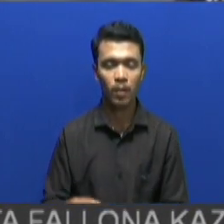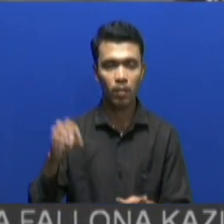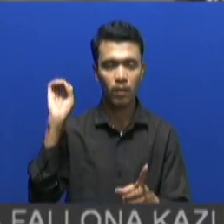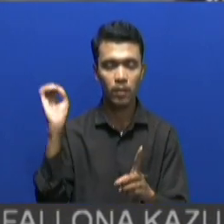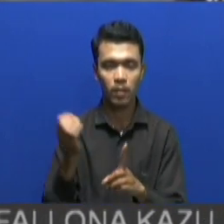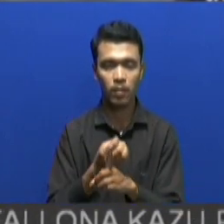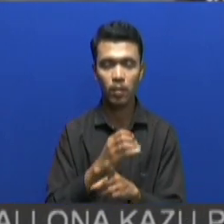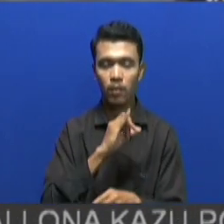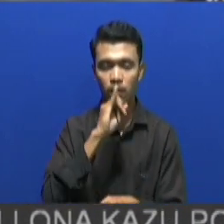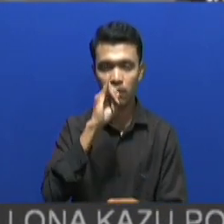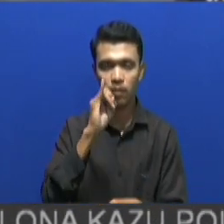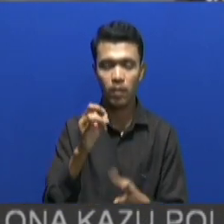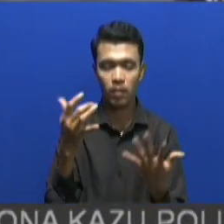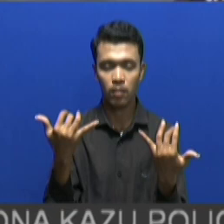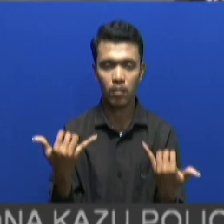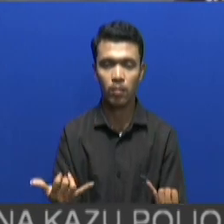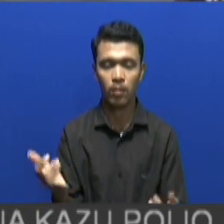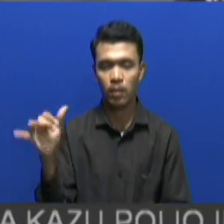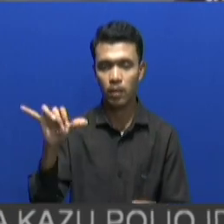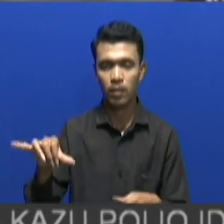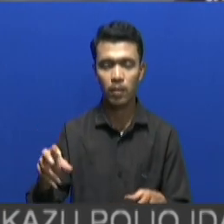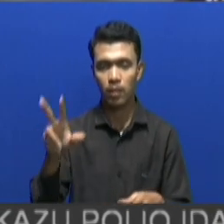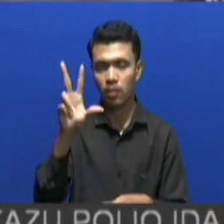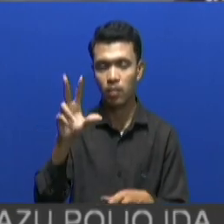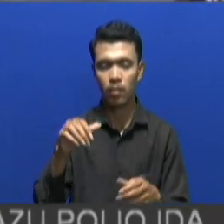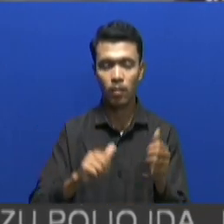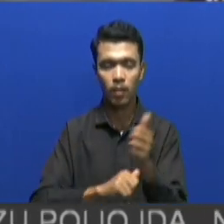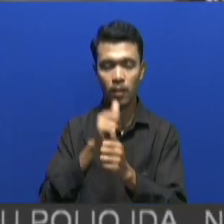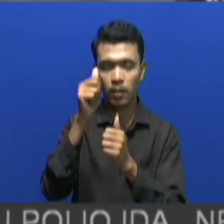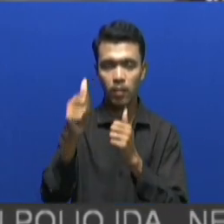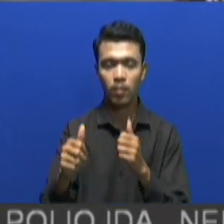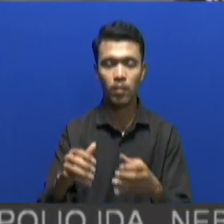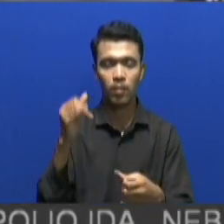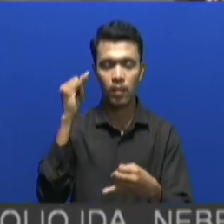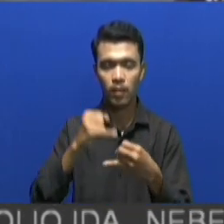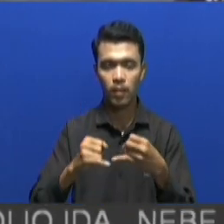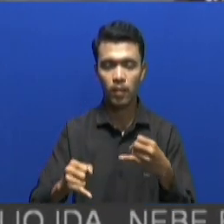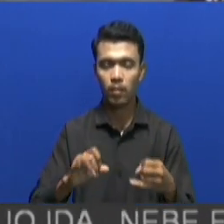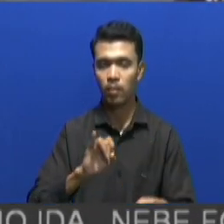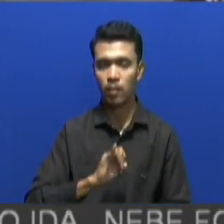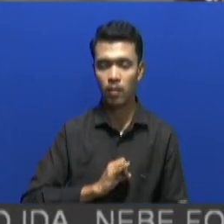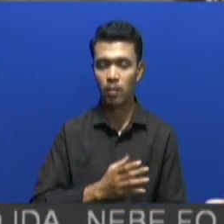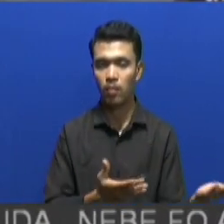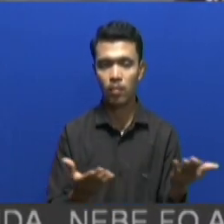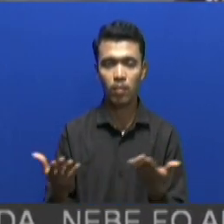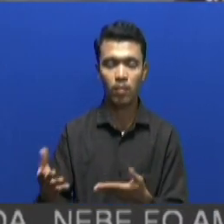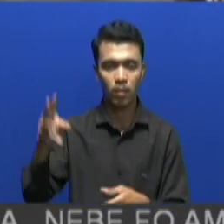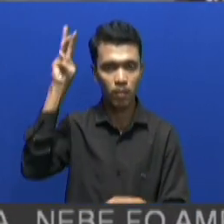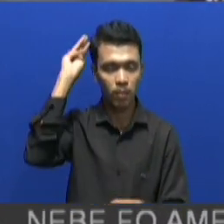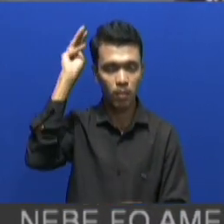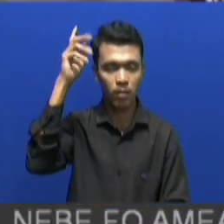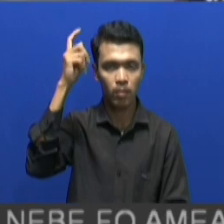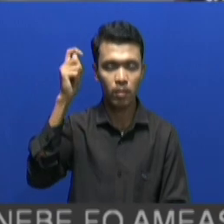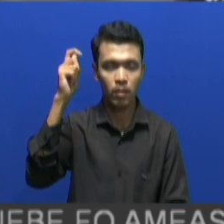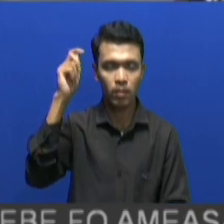Objetivo, makai dene, ohin sinai tolu mosa to tiana, kare ikus liu, haulori Ministério do